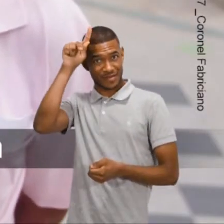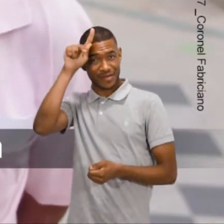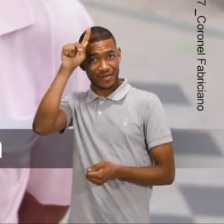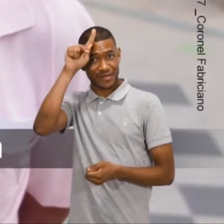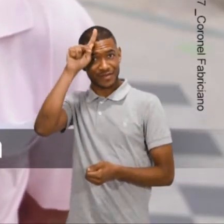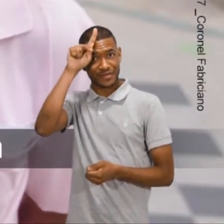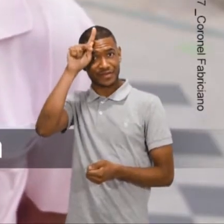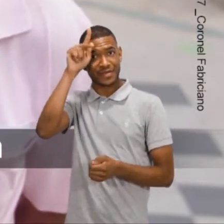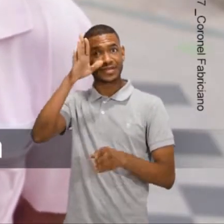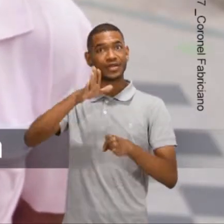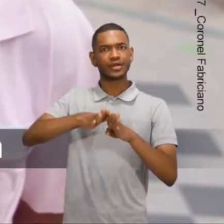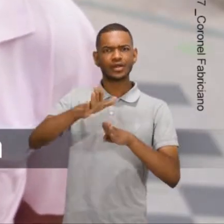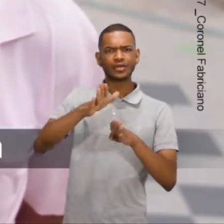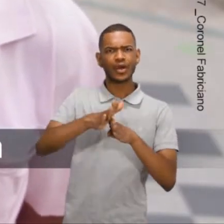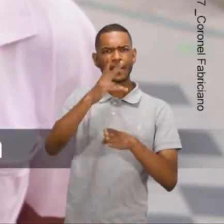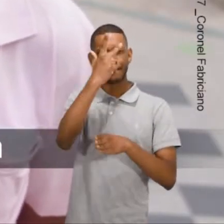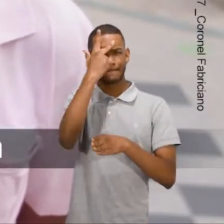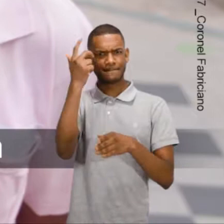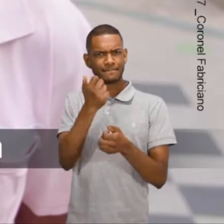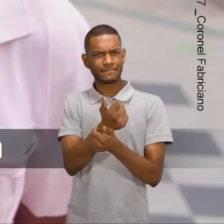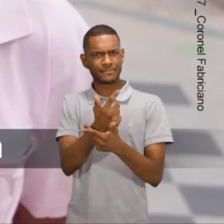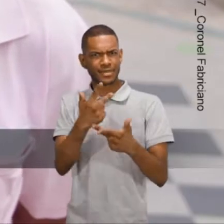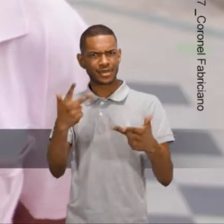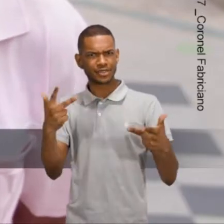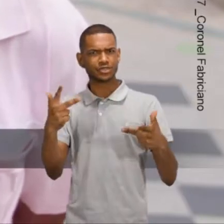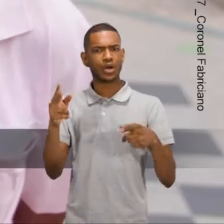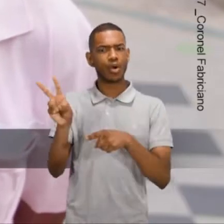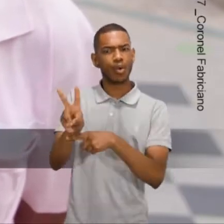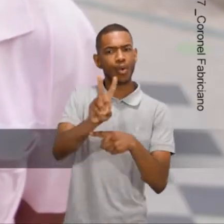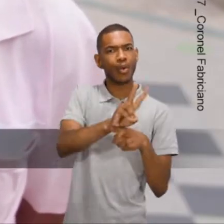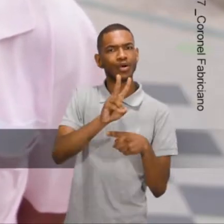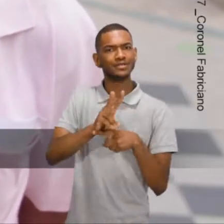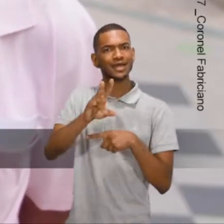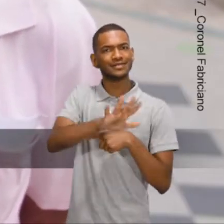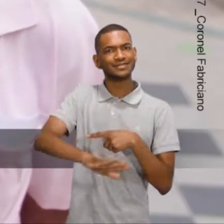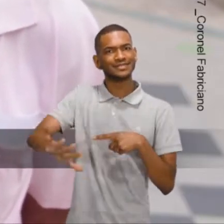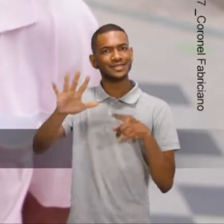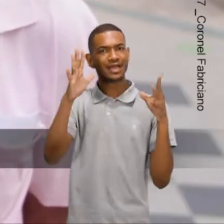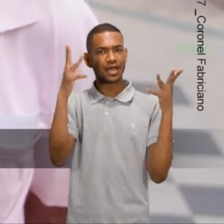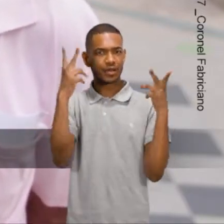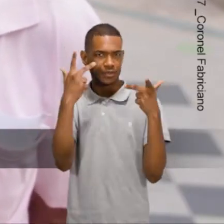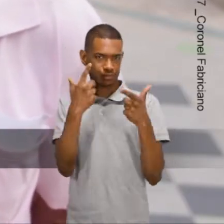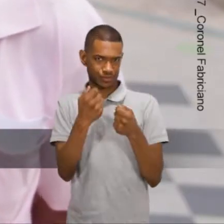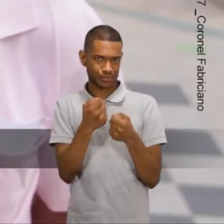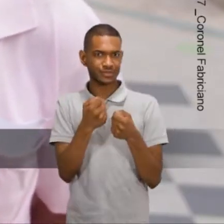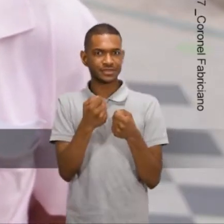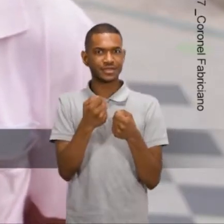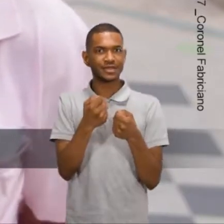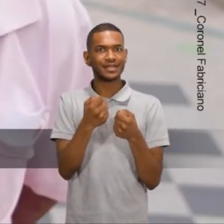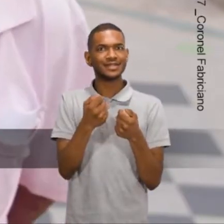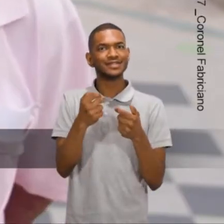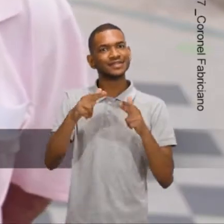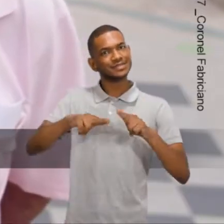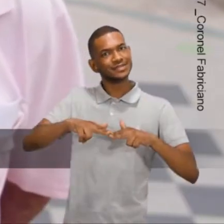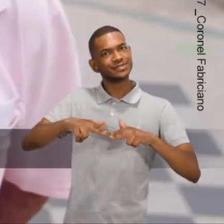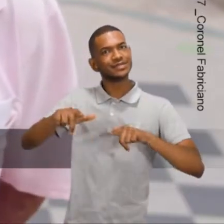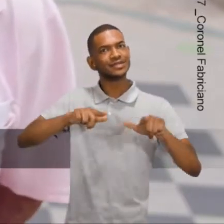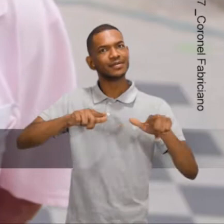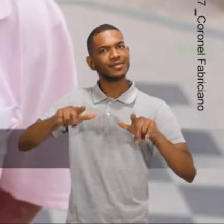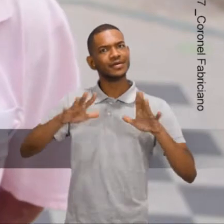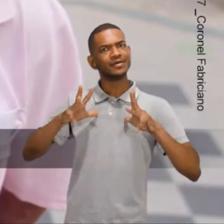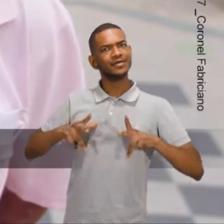a população, as pessoas do bairro, ajudasse a cuidar dessa bela praça. Por que não